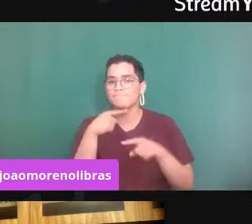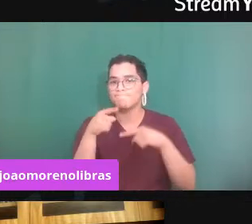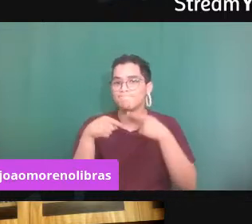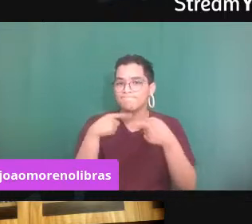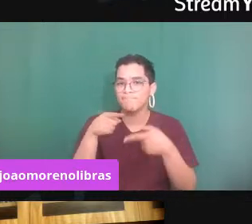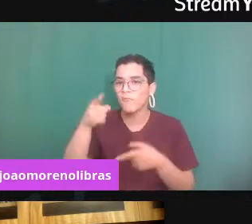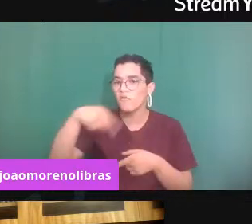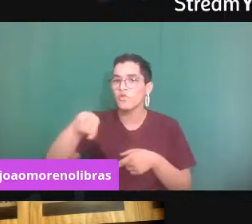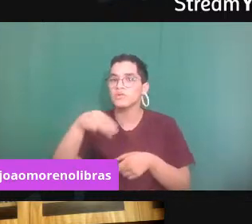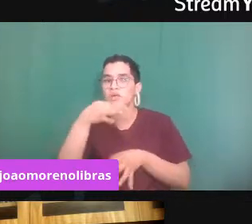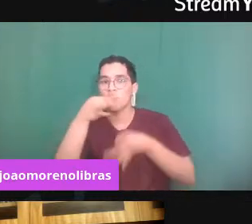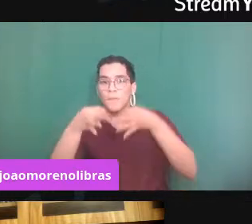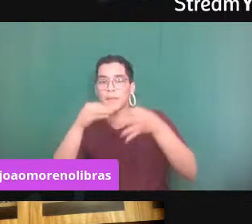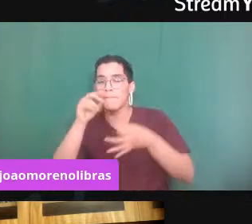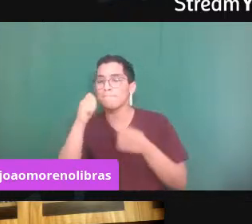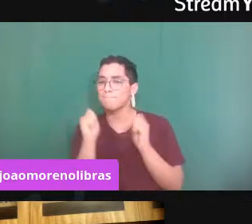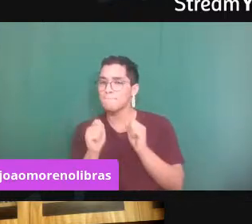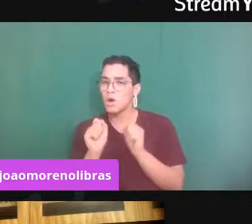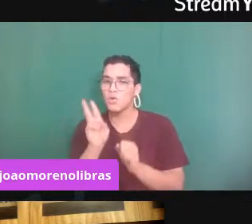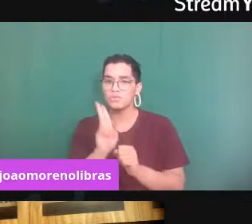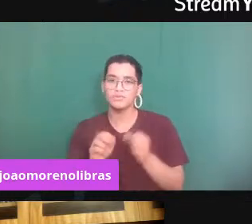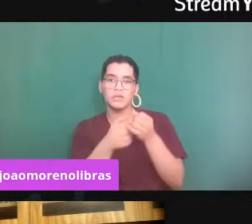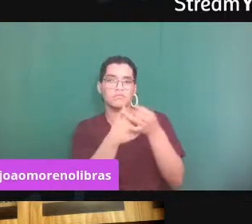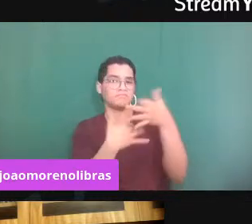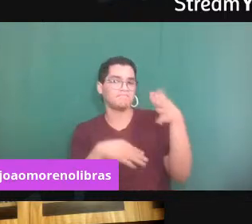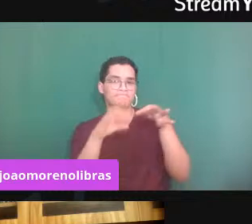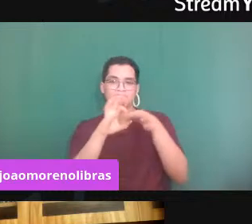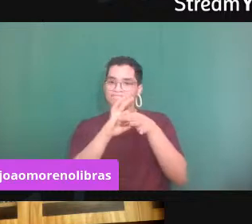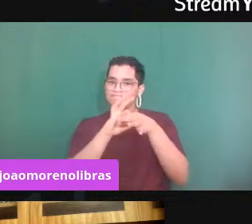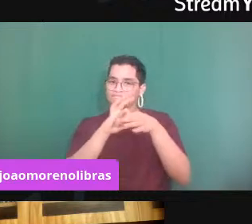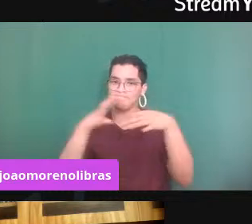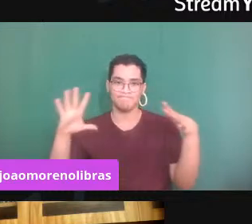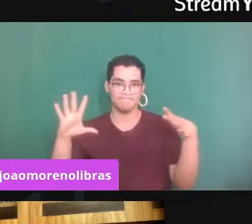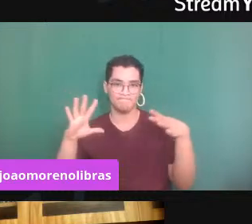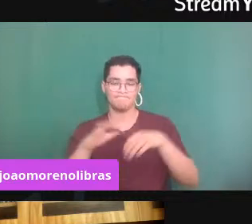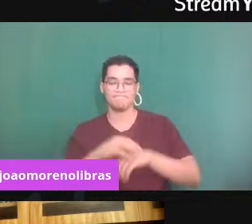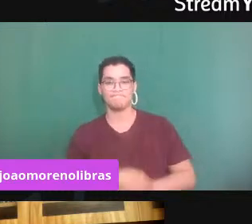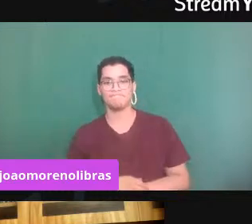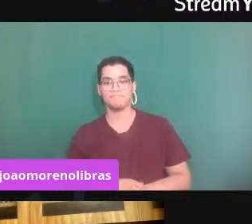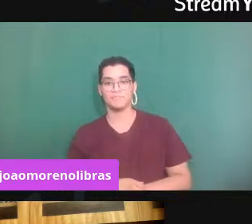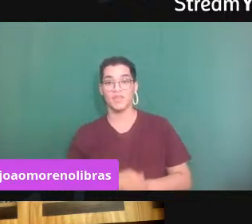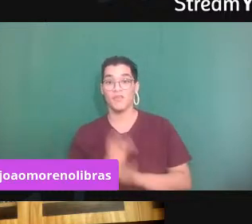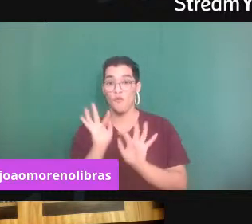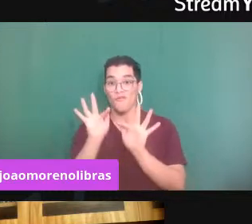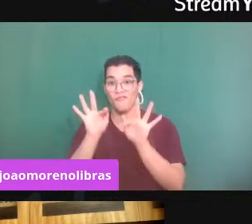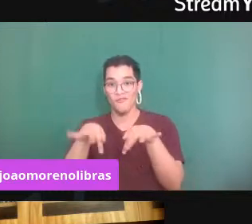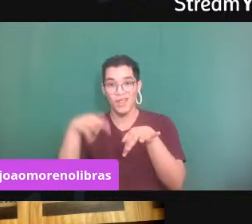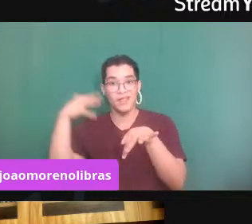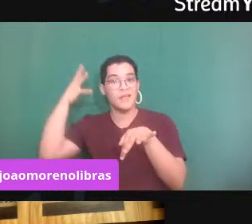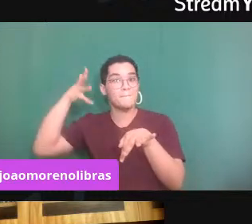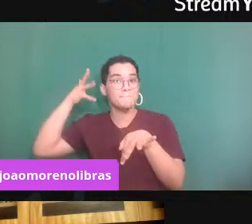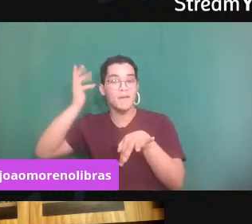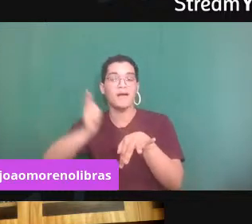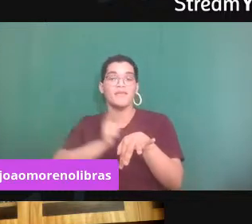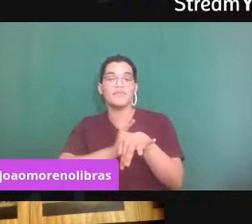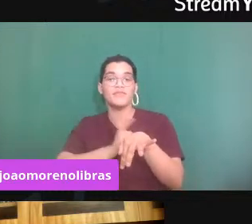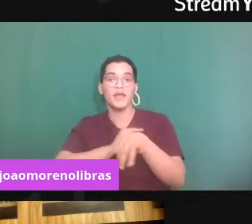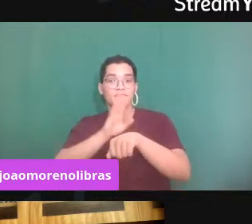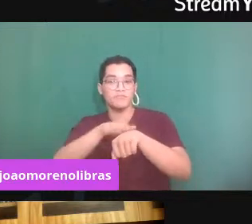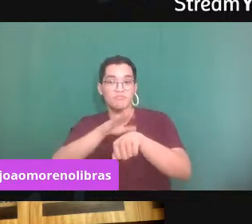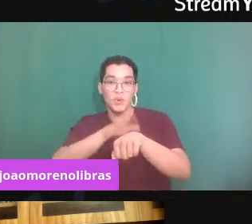feitos a qualquer momento no chat. E ao final da fala da nossa palestrante, nós teremos um tempo para esse